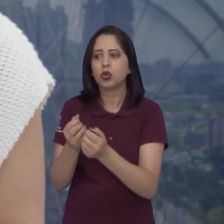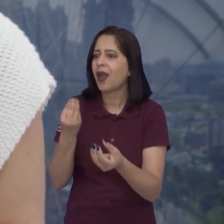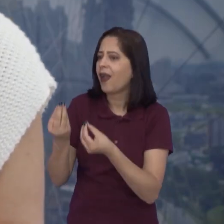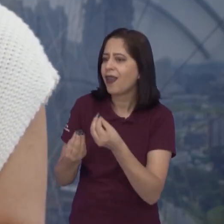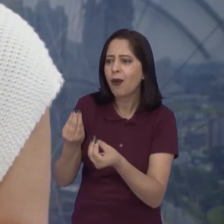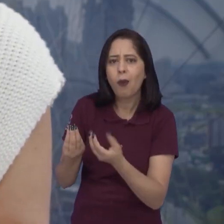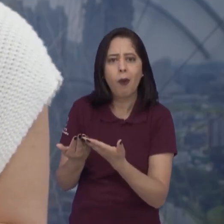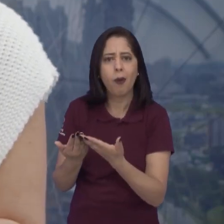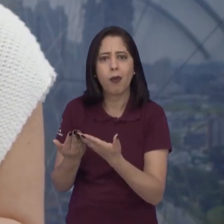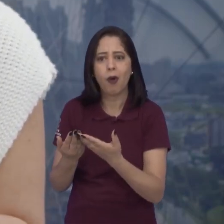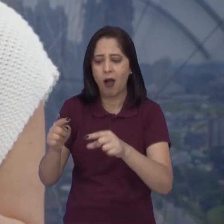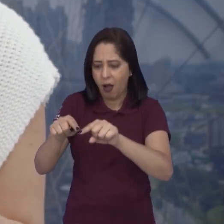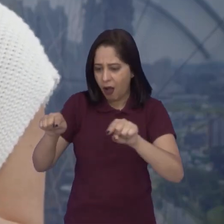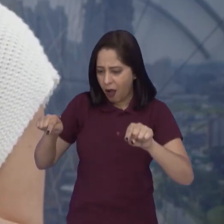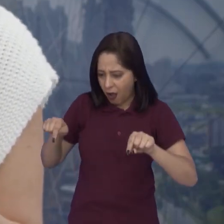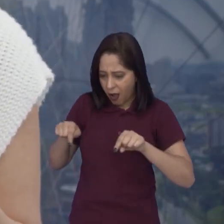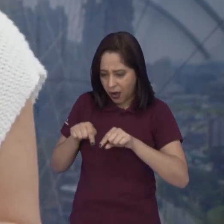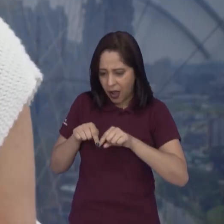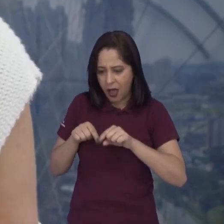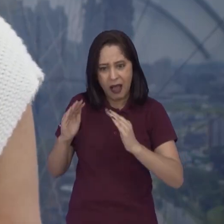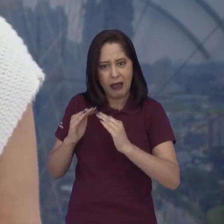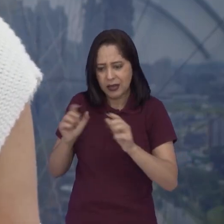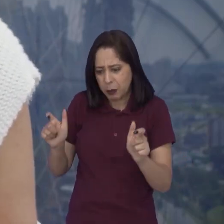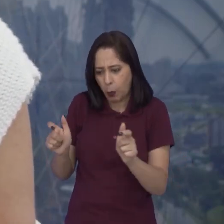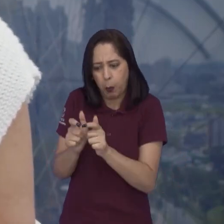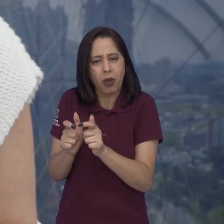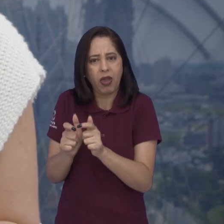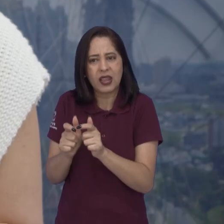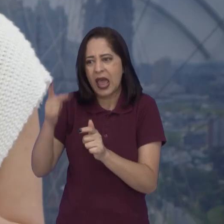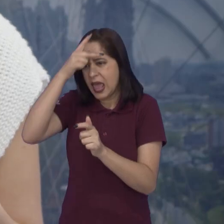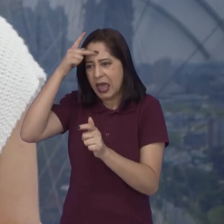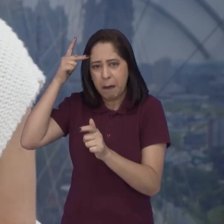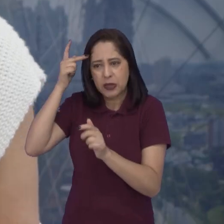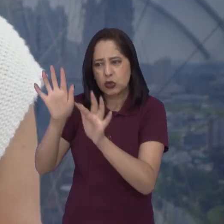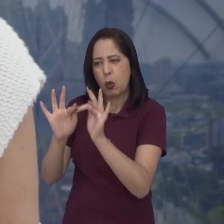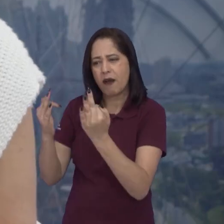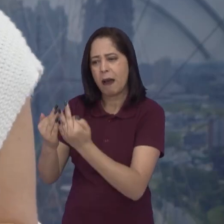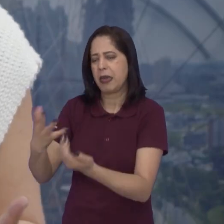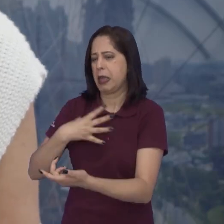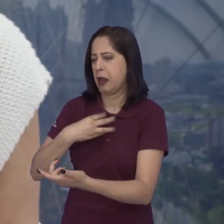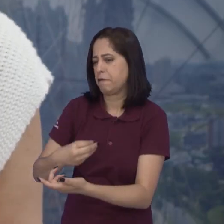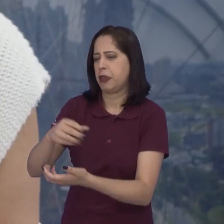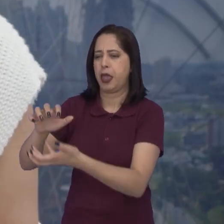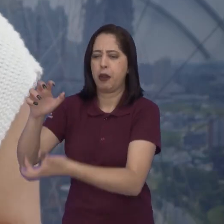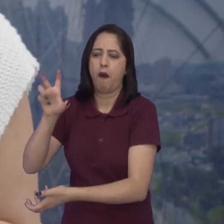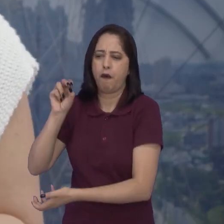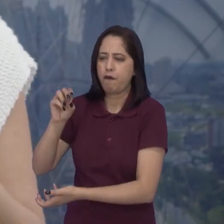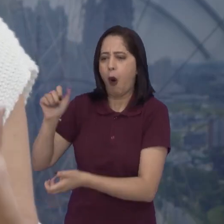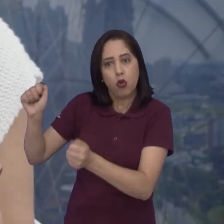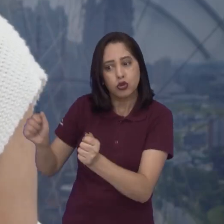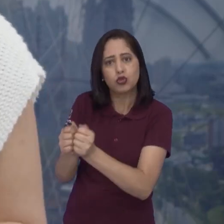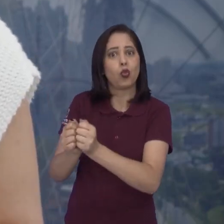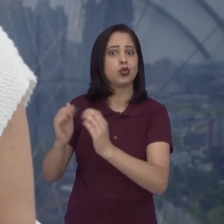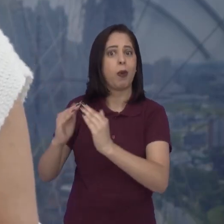aquele espaço fixo de uma habitação que é para uma população de baixa renda, que não tem a possibilidade financeira, ou